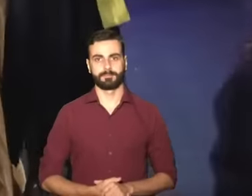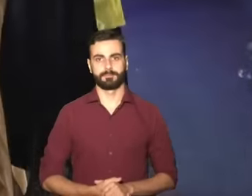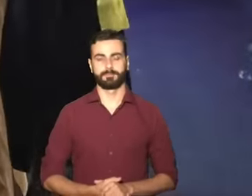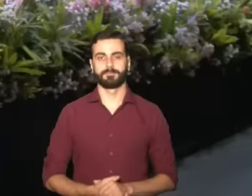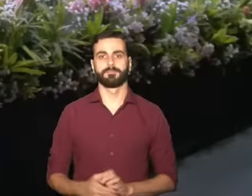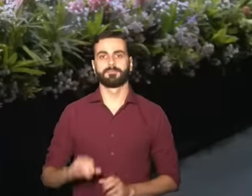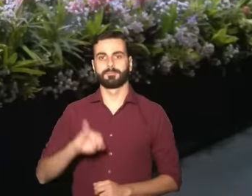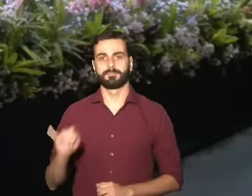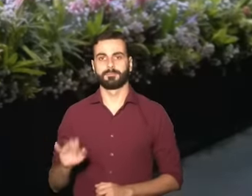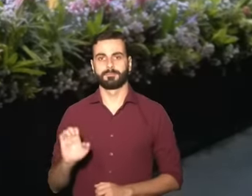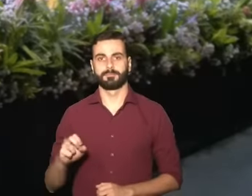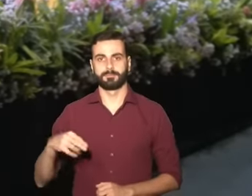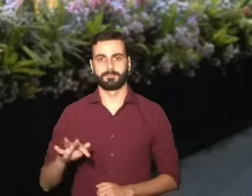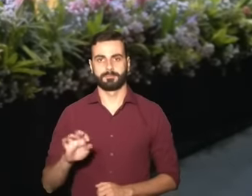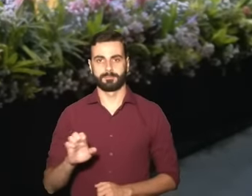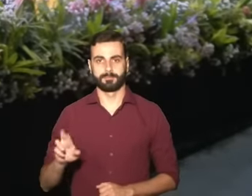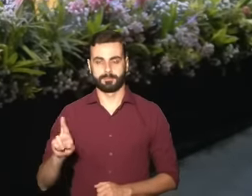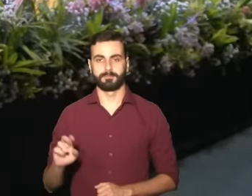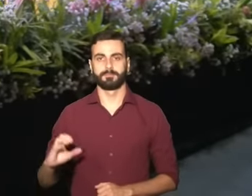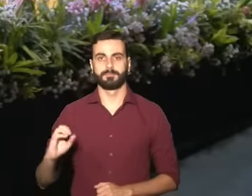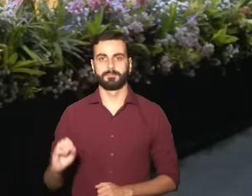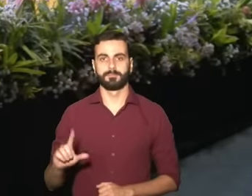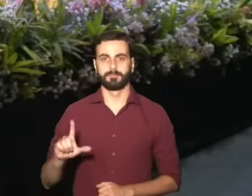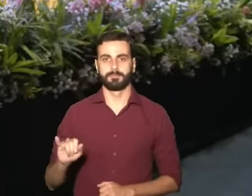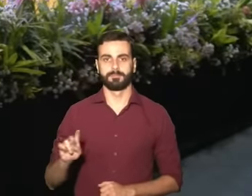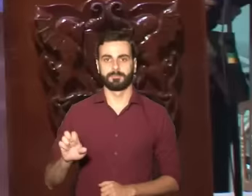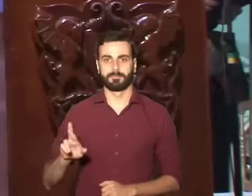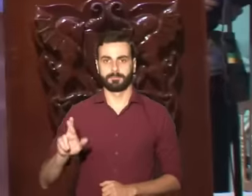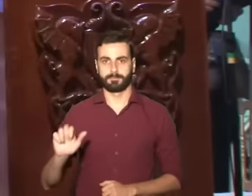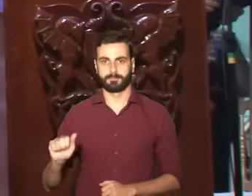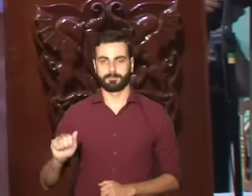Jennifer Caroline de Oliveira.